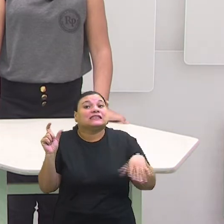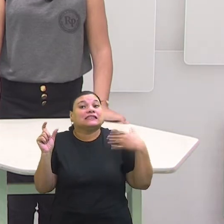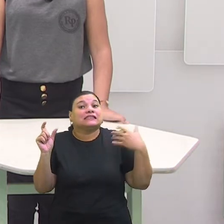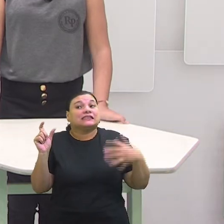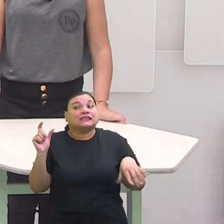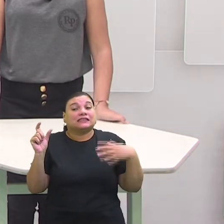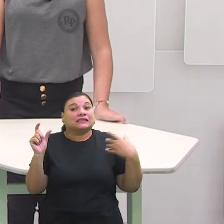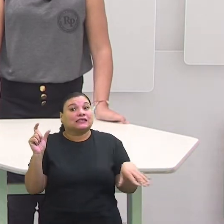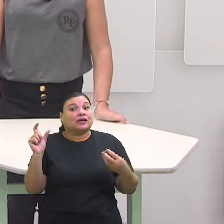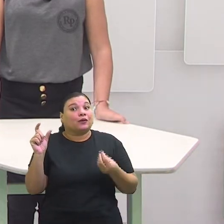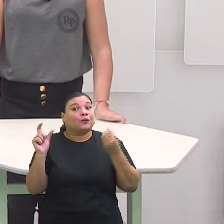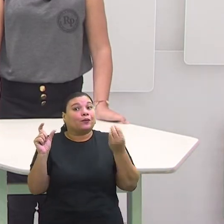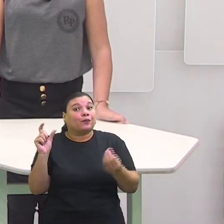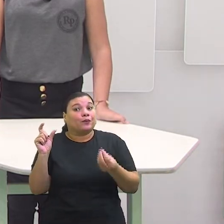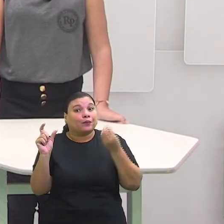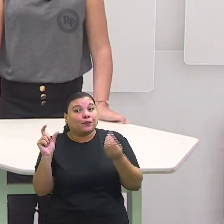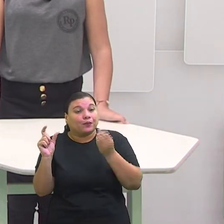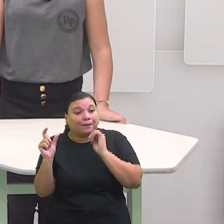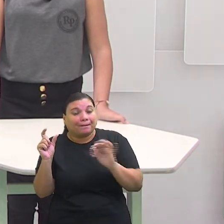Então,